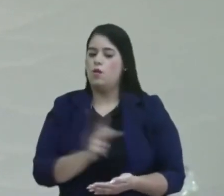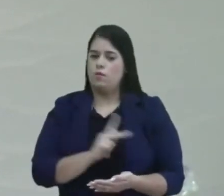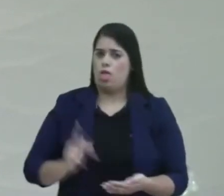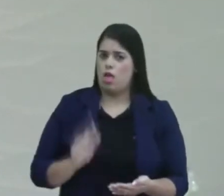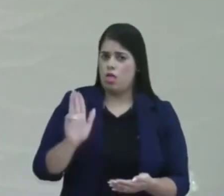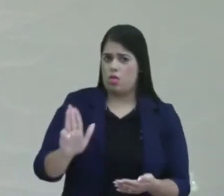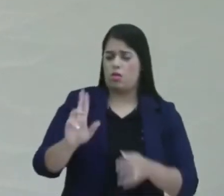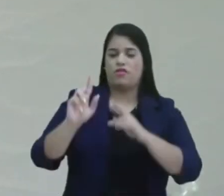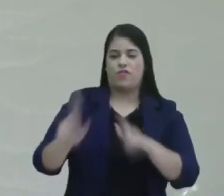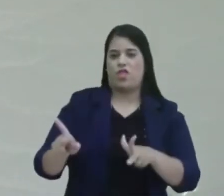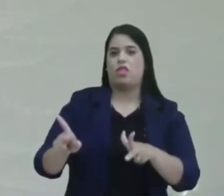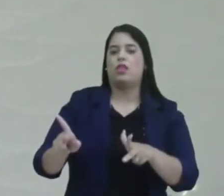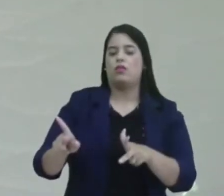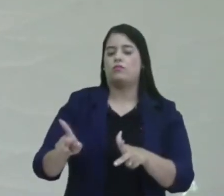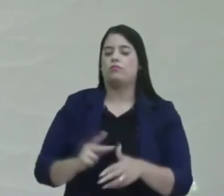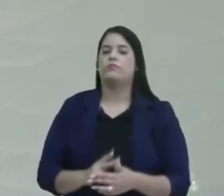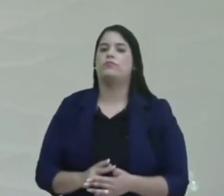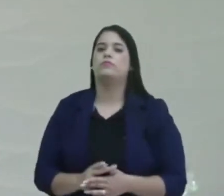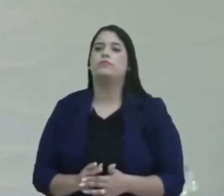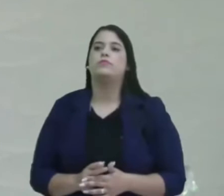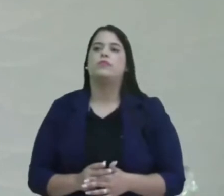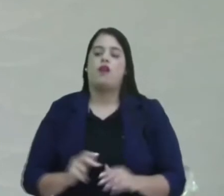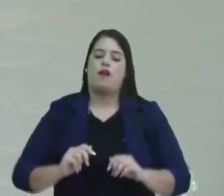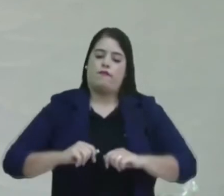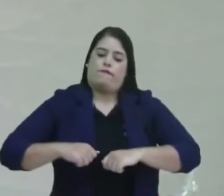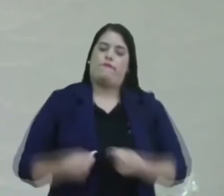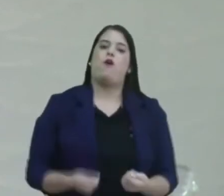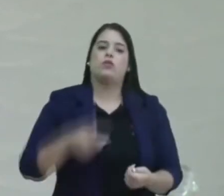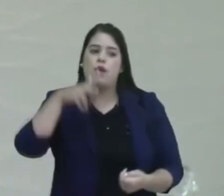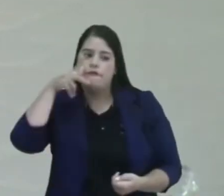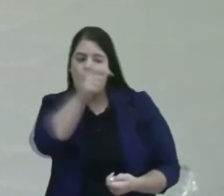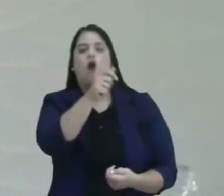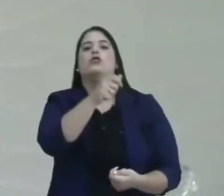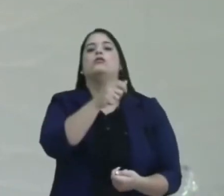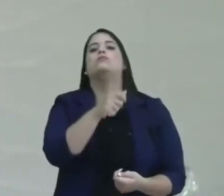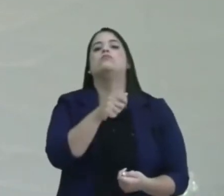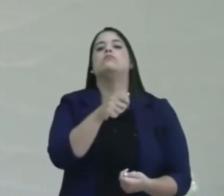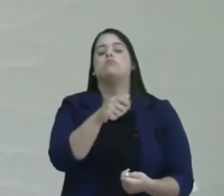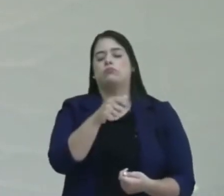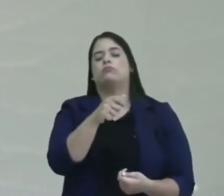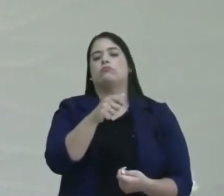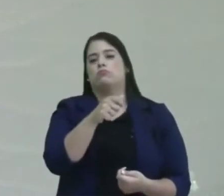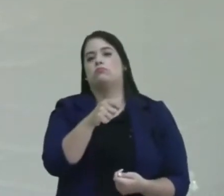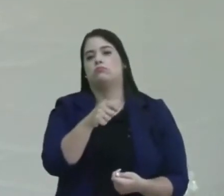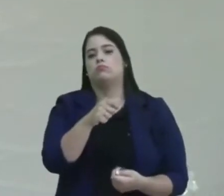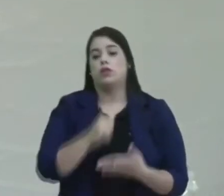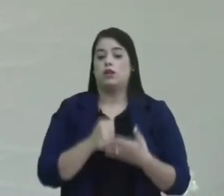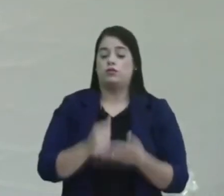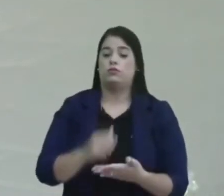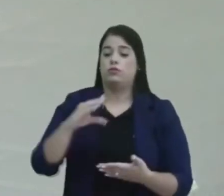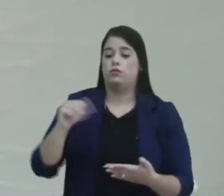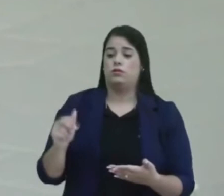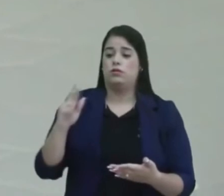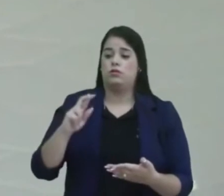dessa forma, que seja, né, com uma bancada forte de deputados federais. É por isso que a gente apoia aqui a candidatura de Carlos Veras,